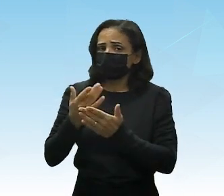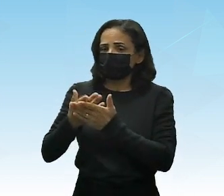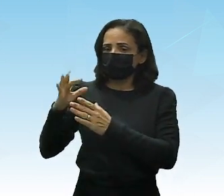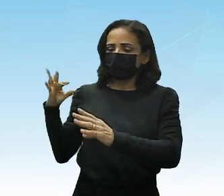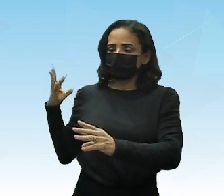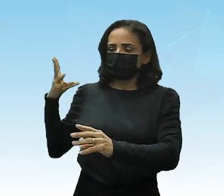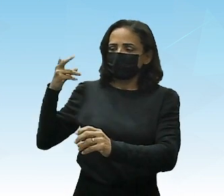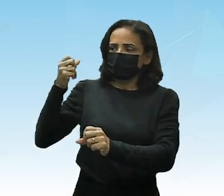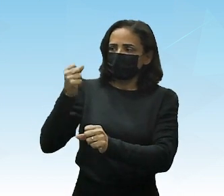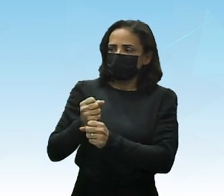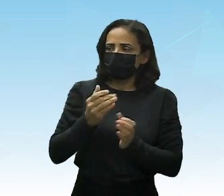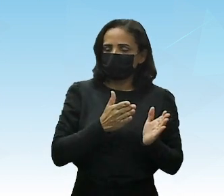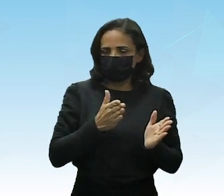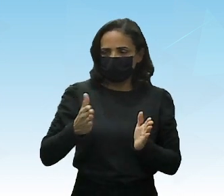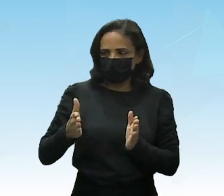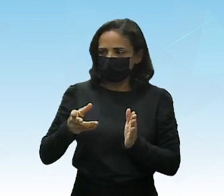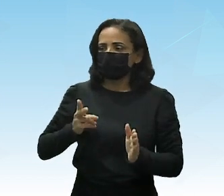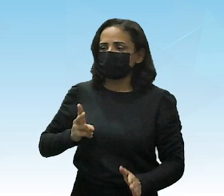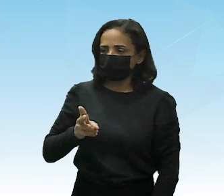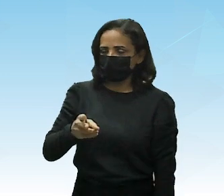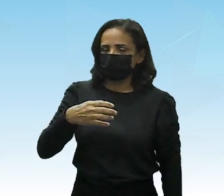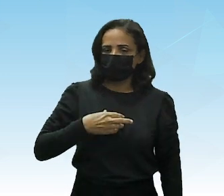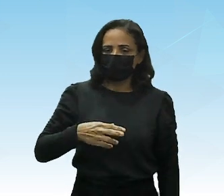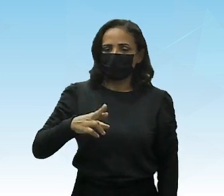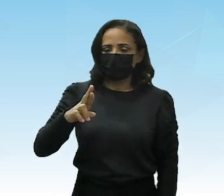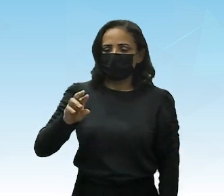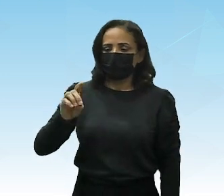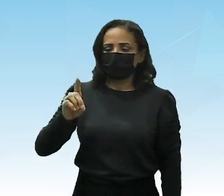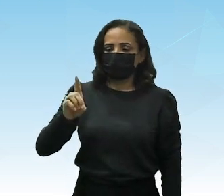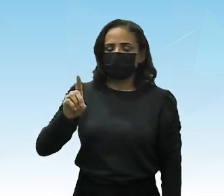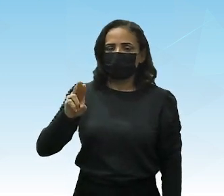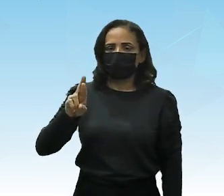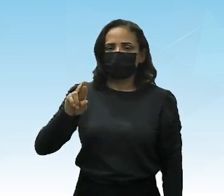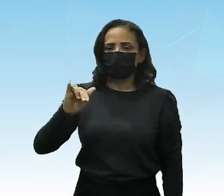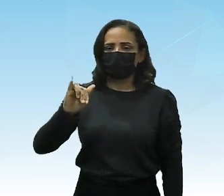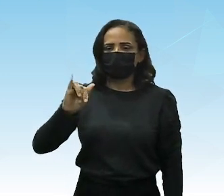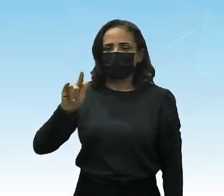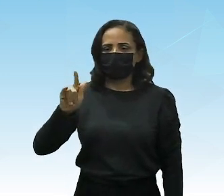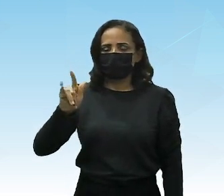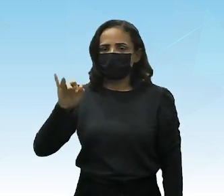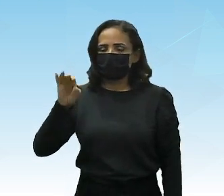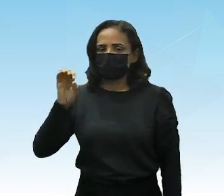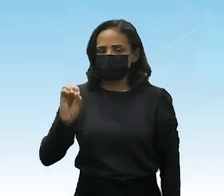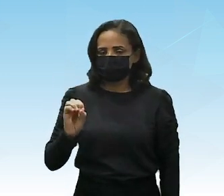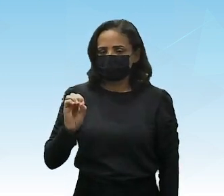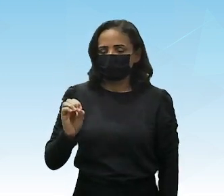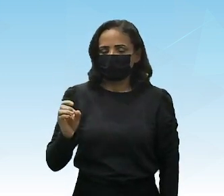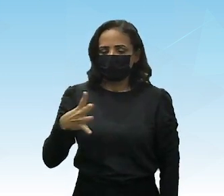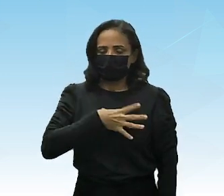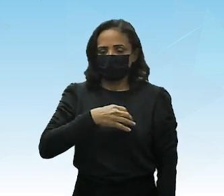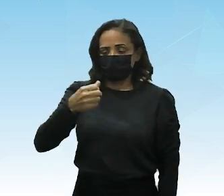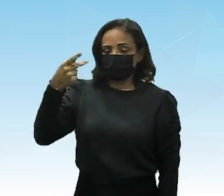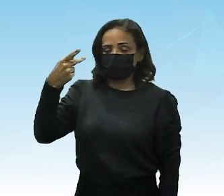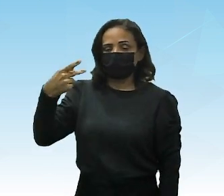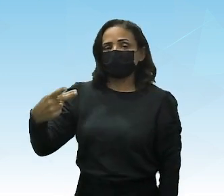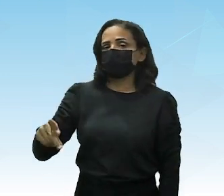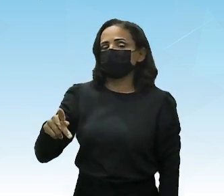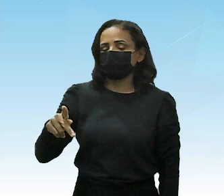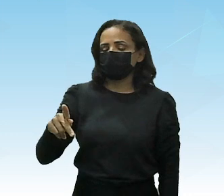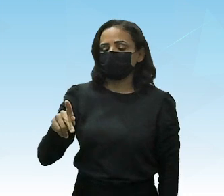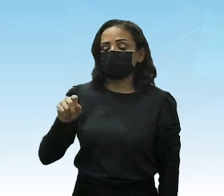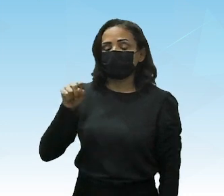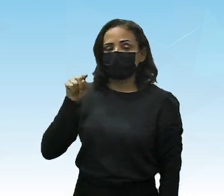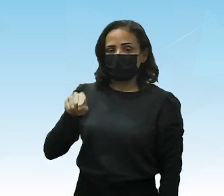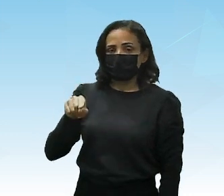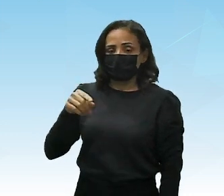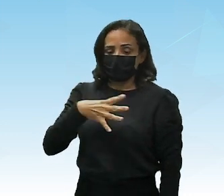Vê. Ele tá falando que Rodrigo, ó, ele tá falando que Rodrigo é filho de Maria. E Rodrigo